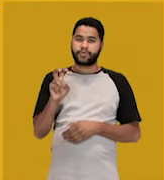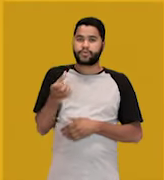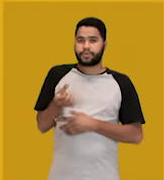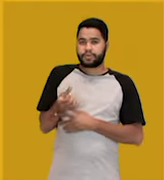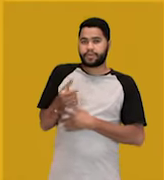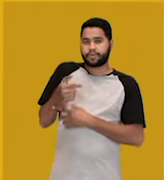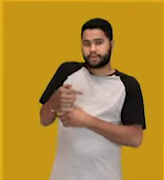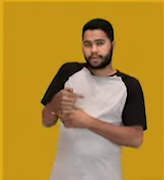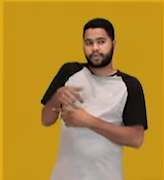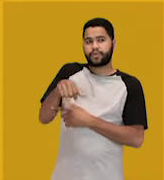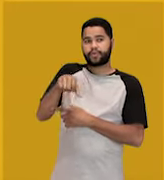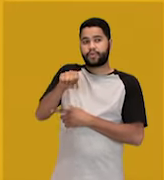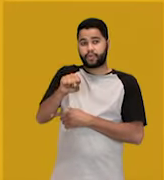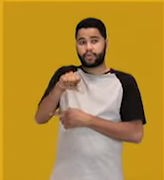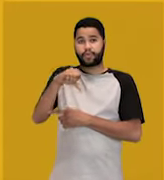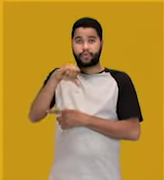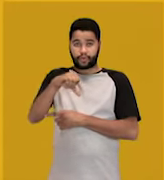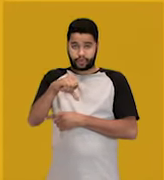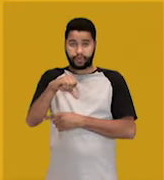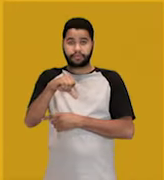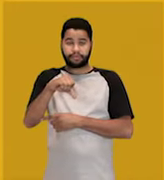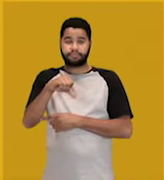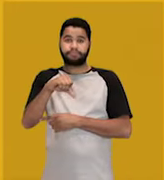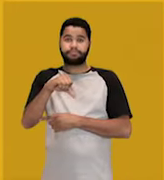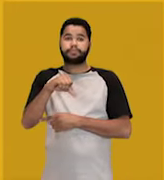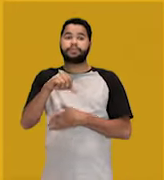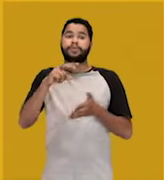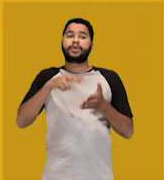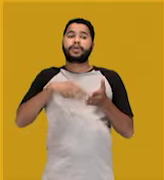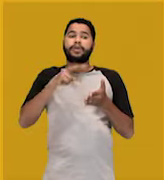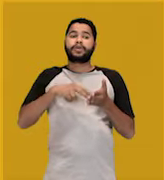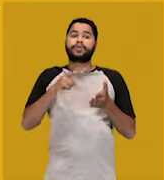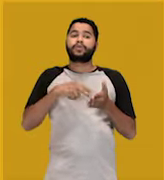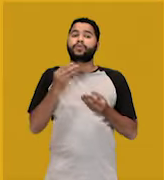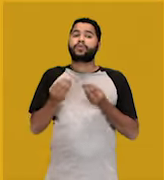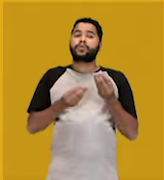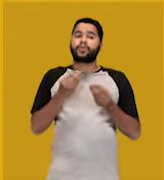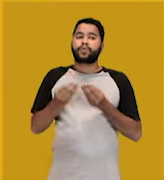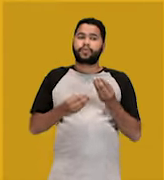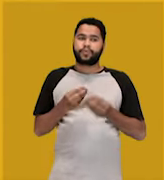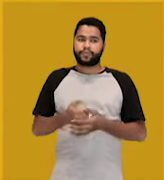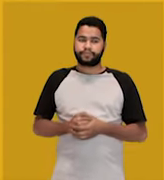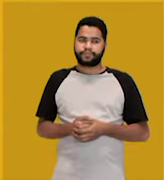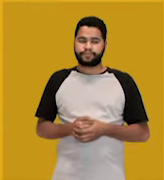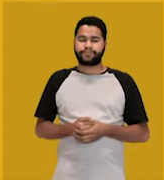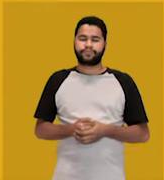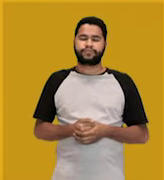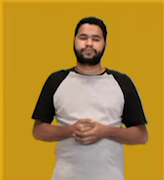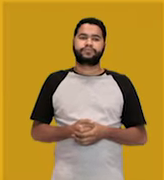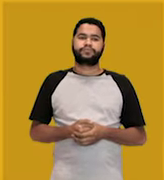6, 7, 8, 9, as leituras serão feitas da seguinte